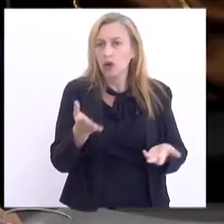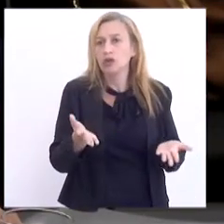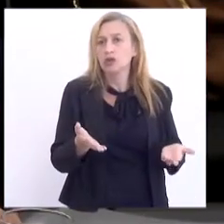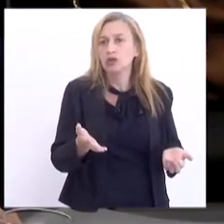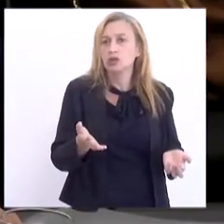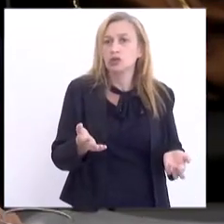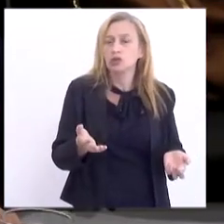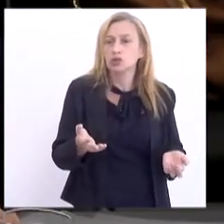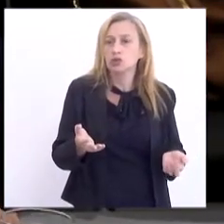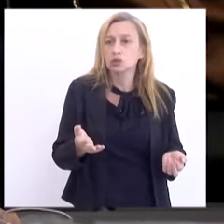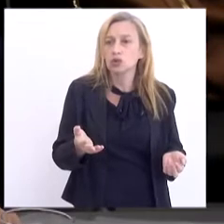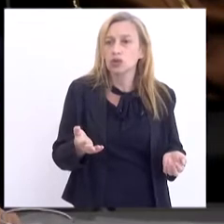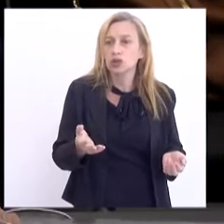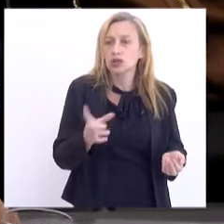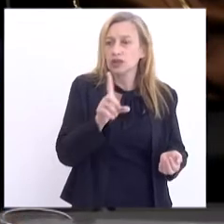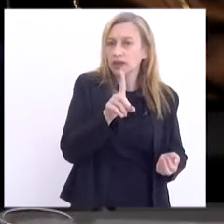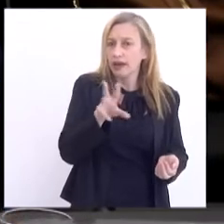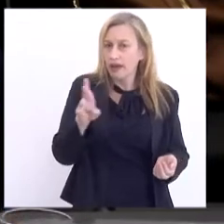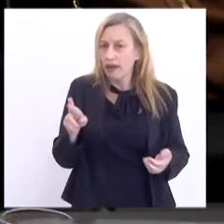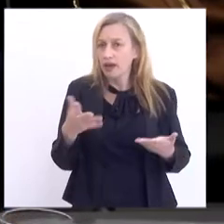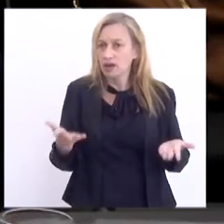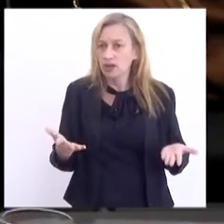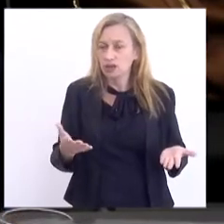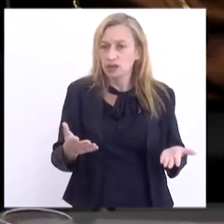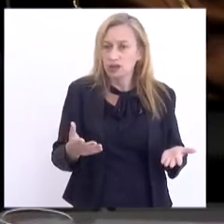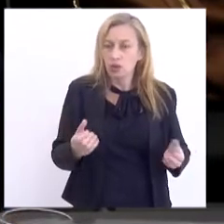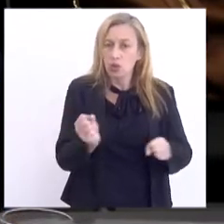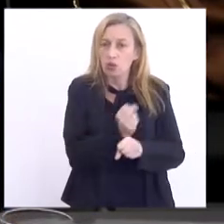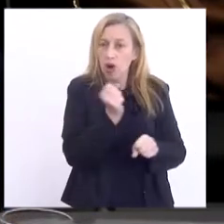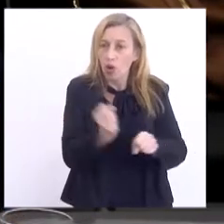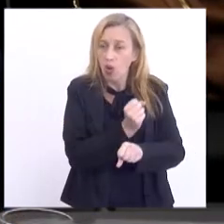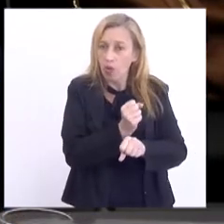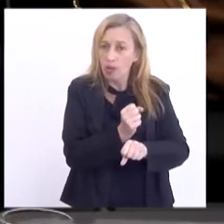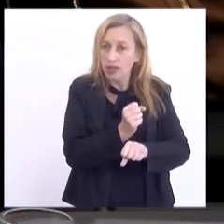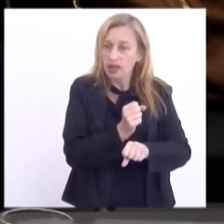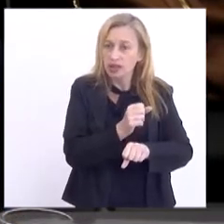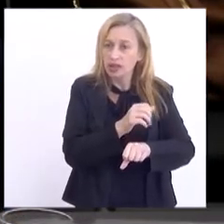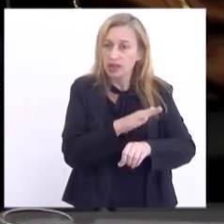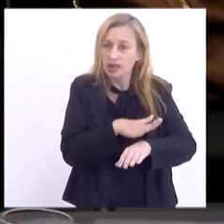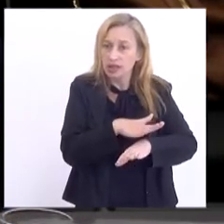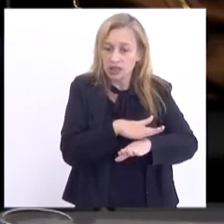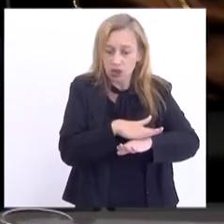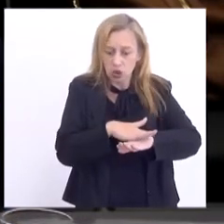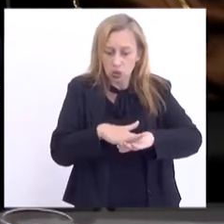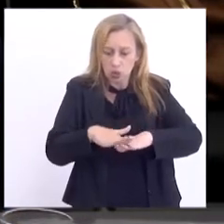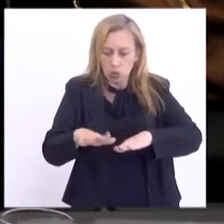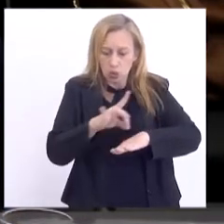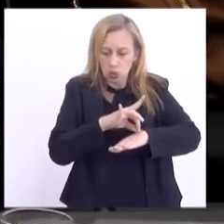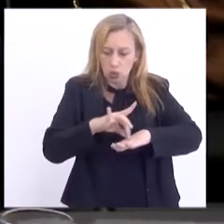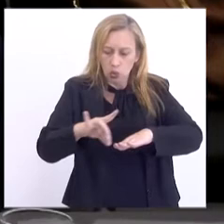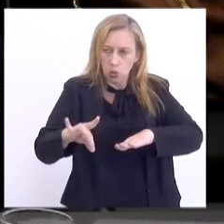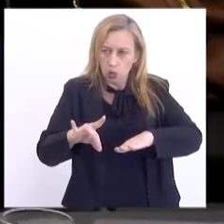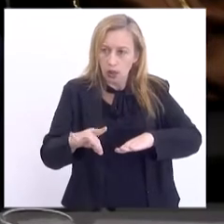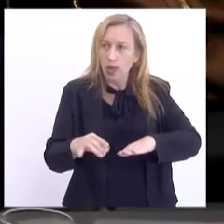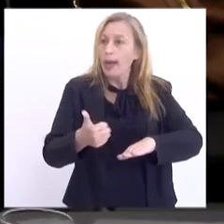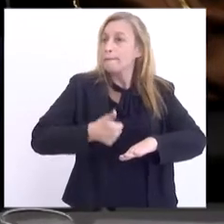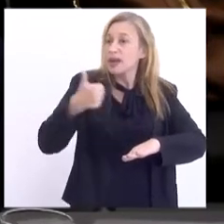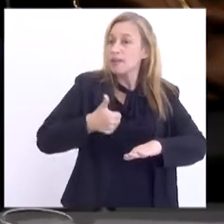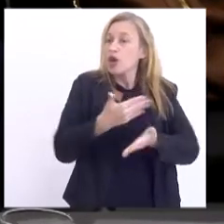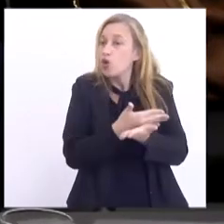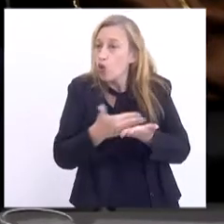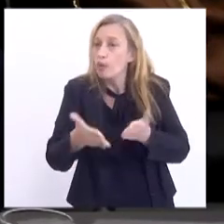do Dr uma obra de estrada é claro que primeiro começa